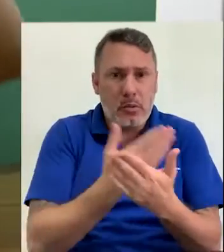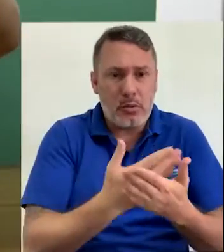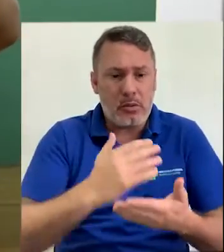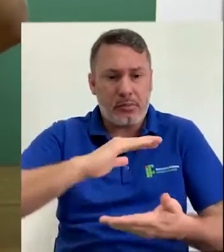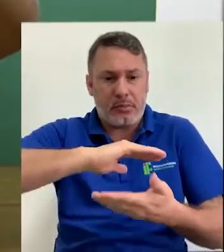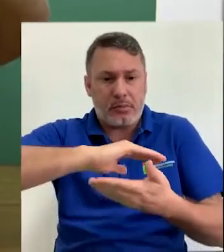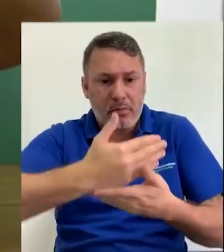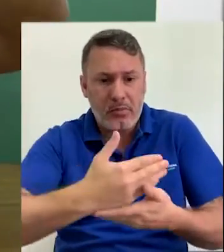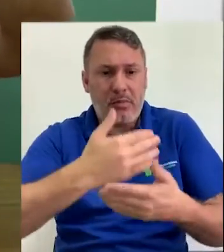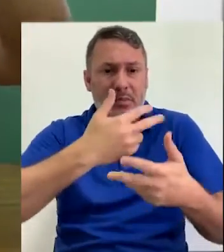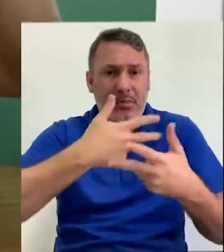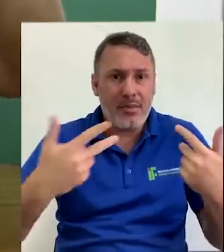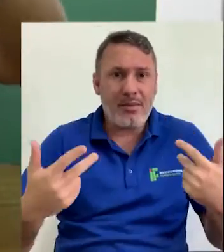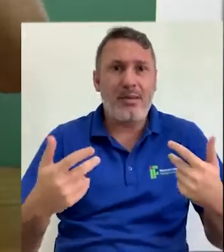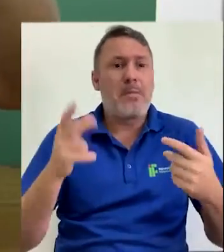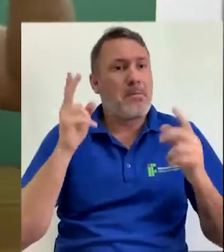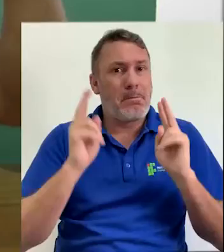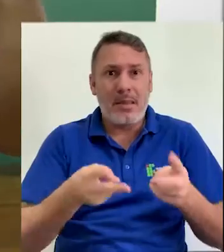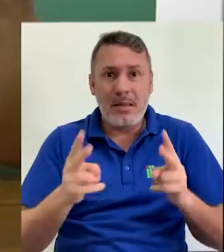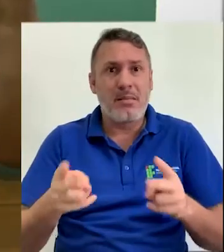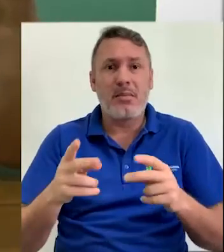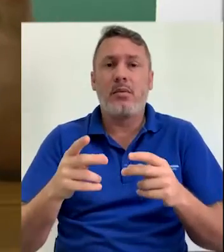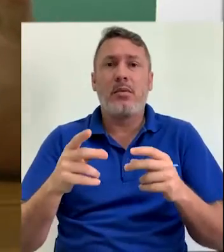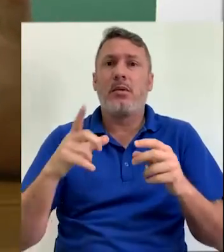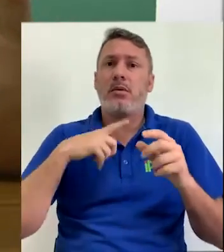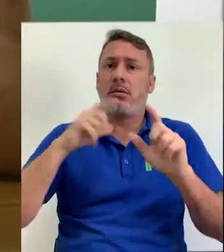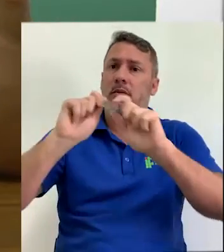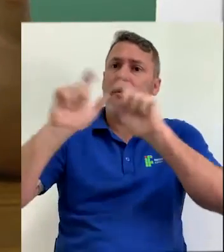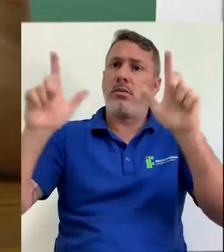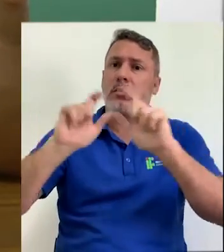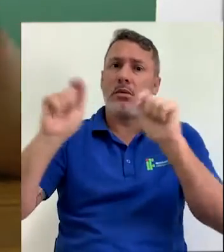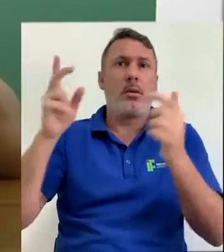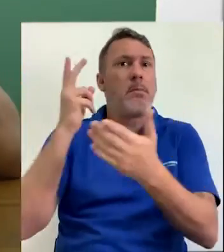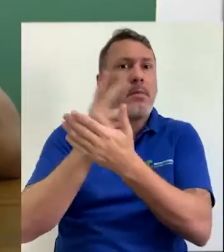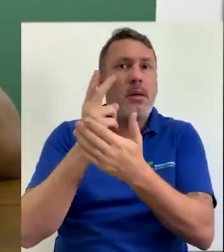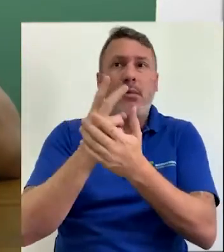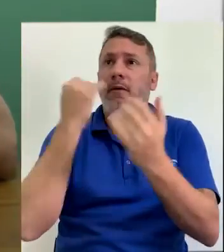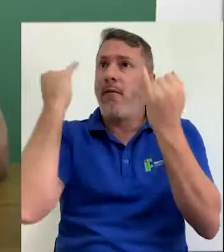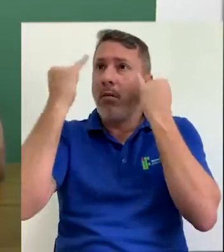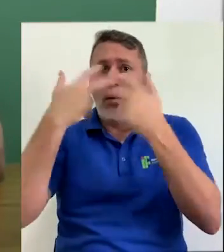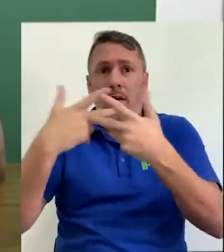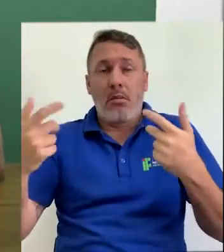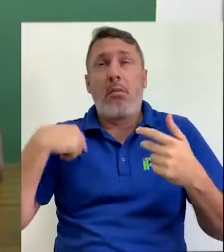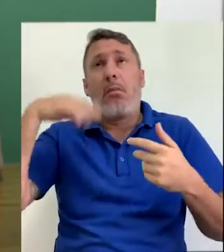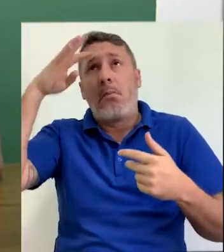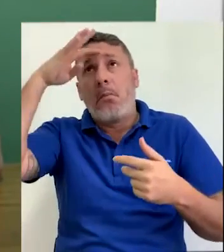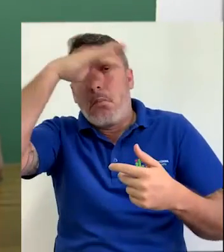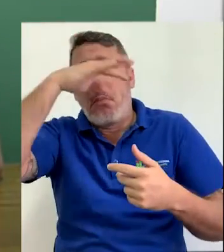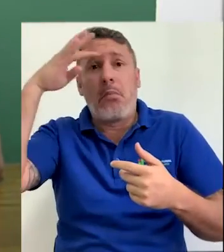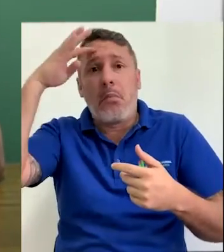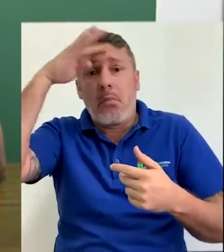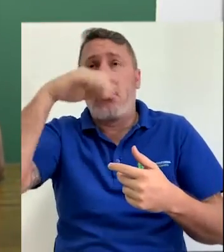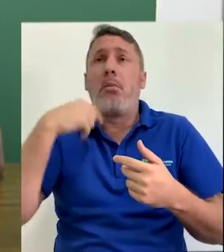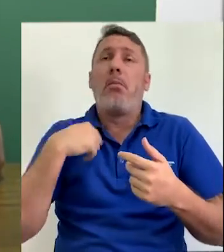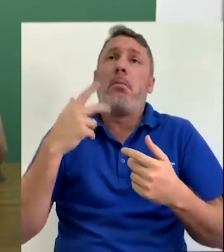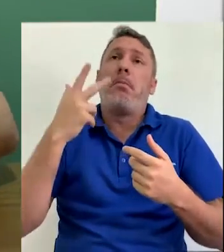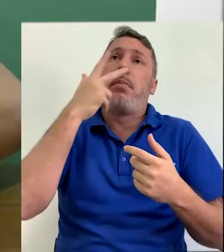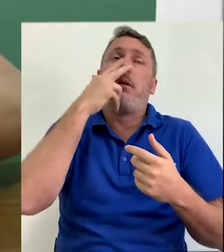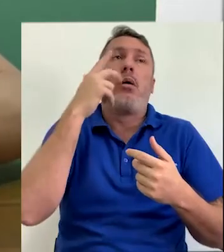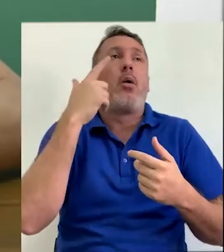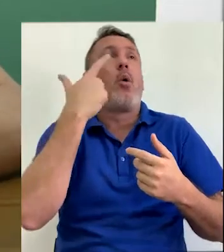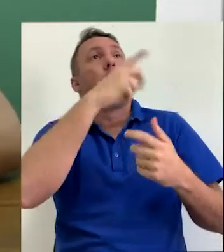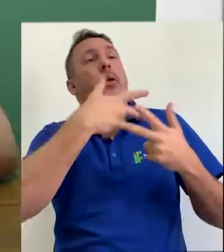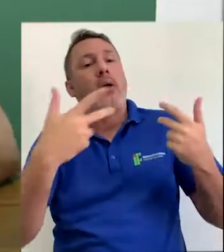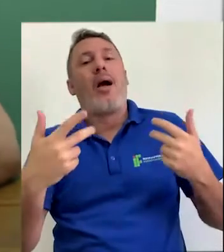com muitos links ou abas abertas, e me desconcentro com facilidade, eu